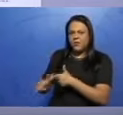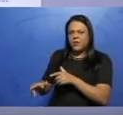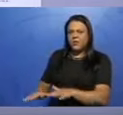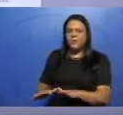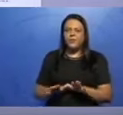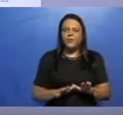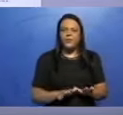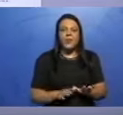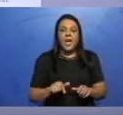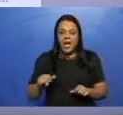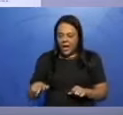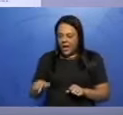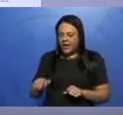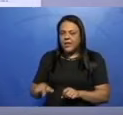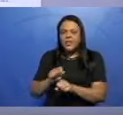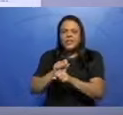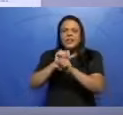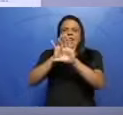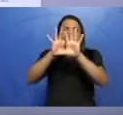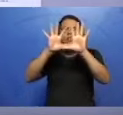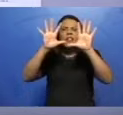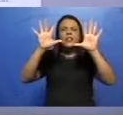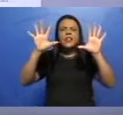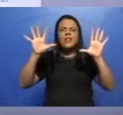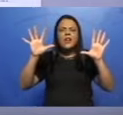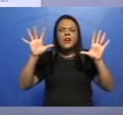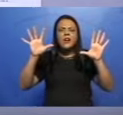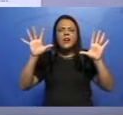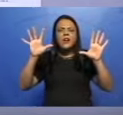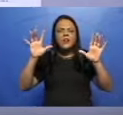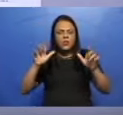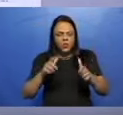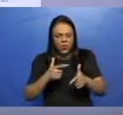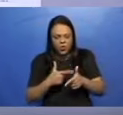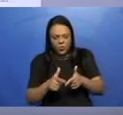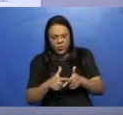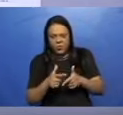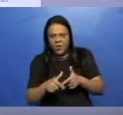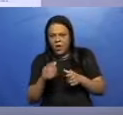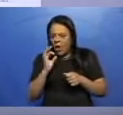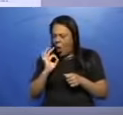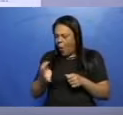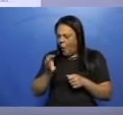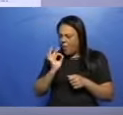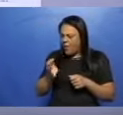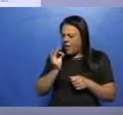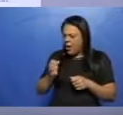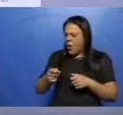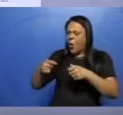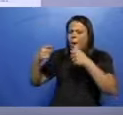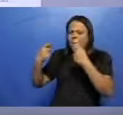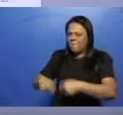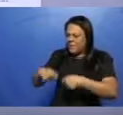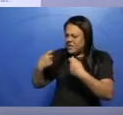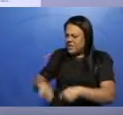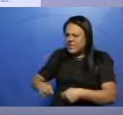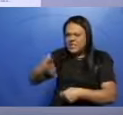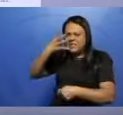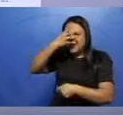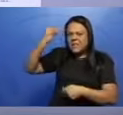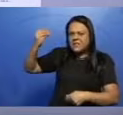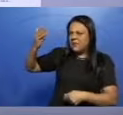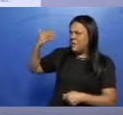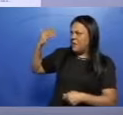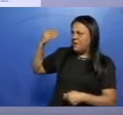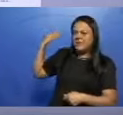claramente a problemática no início. É preciso pôr fim à crença, quer dizer, nós temos que esquecer isso, de